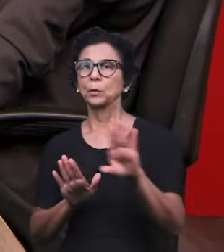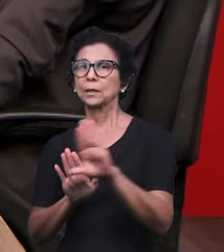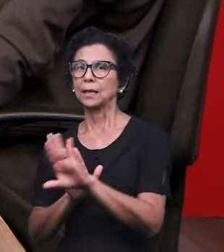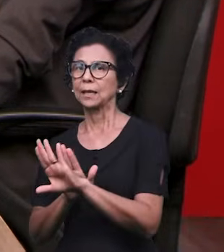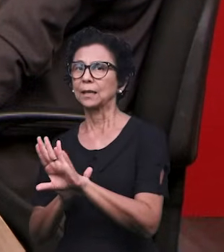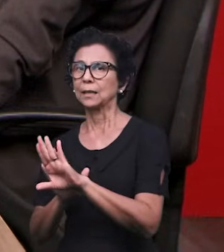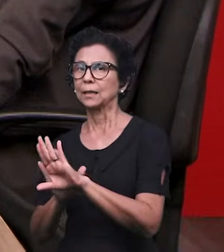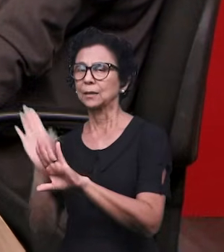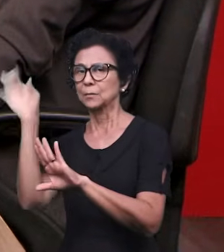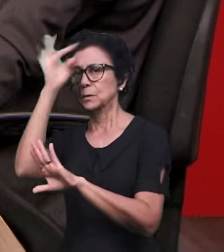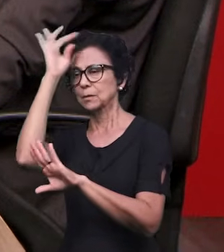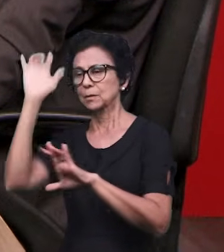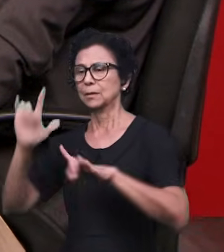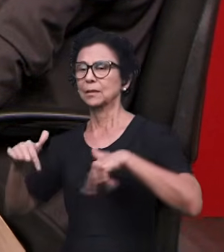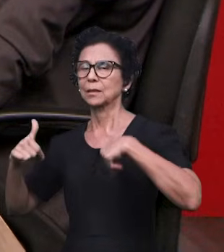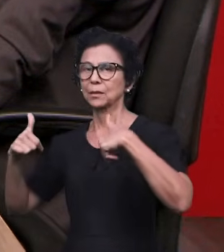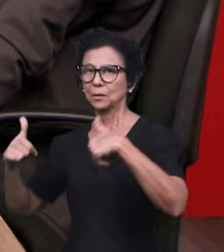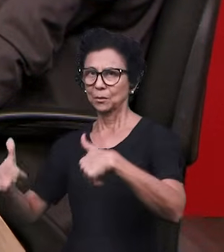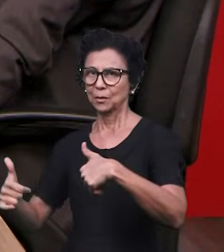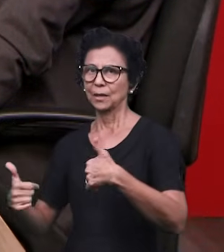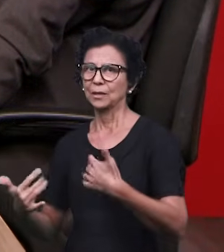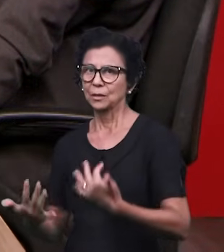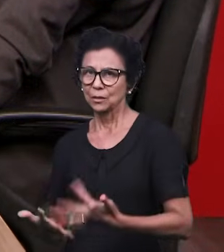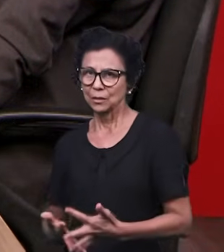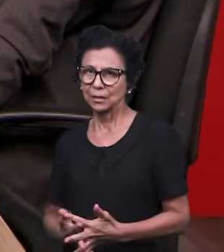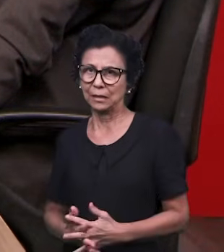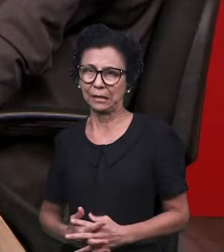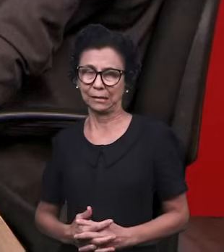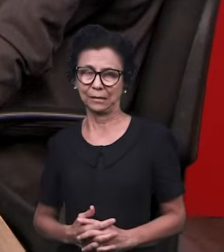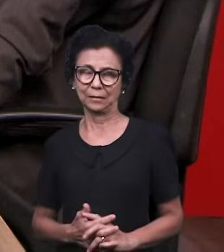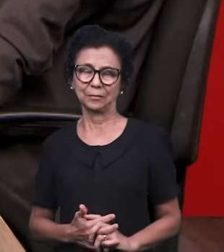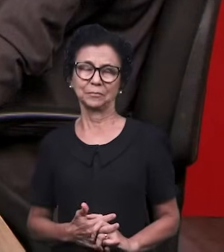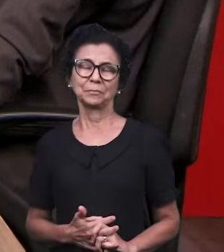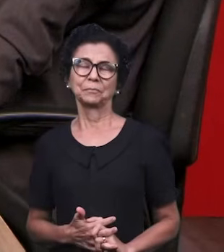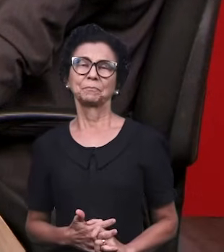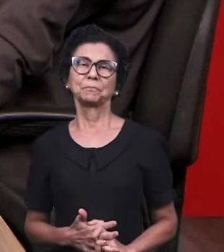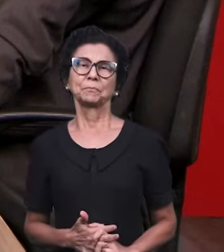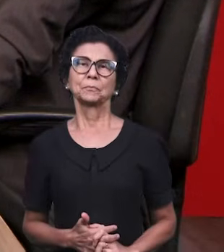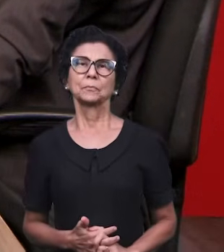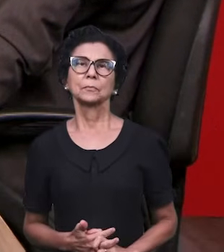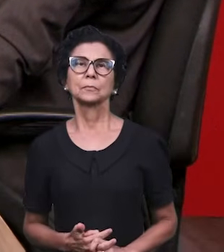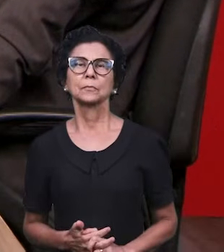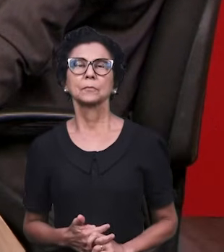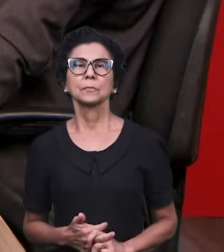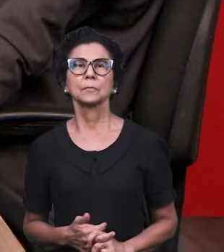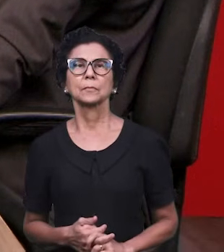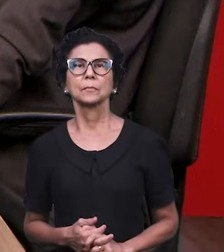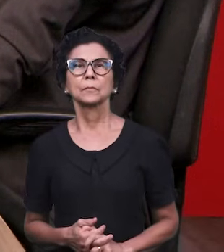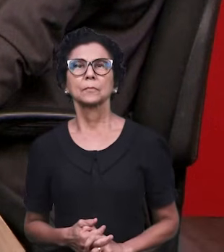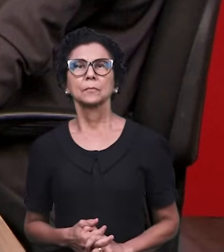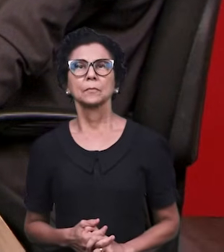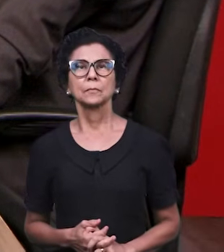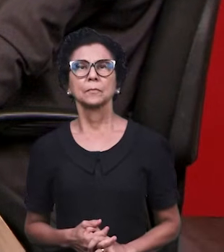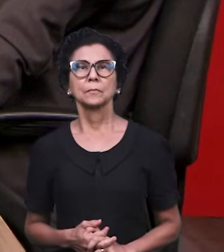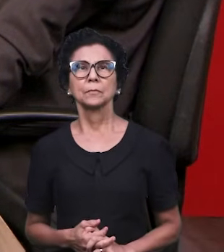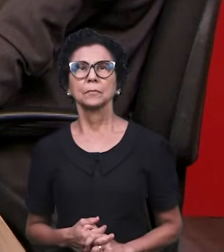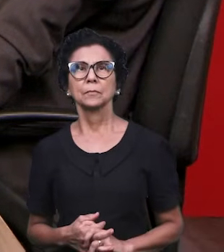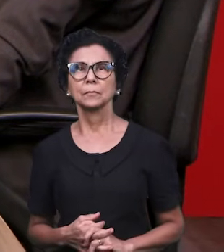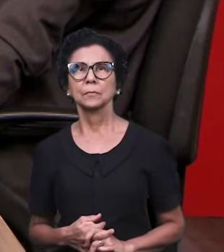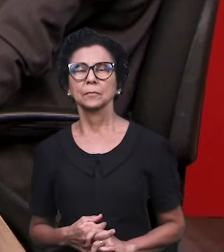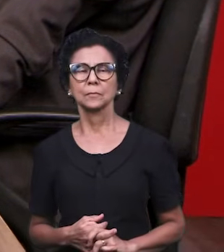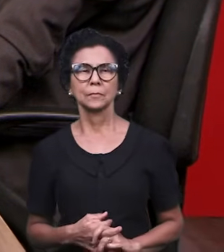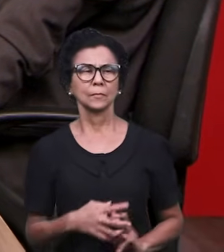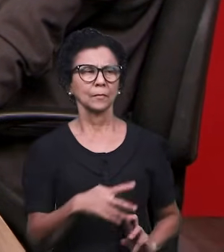ou seja, para que tudo isso seja alcançado no Evangelho Eterno, exatamente, é o Espírito Santo operando. O cristianismo não possui